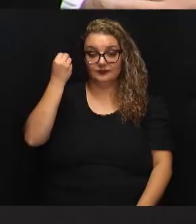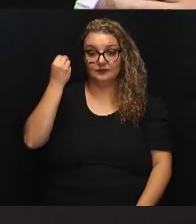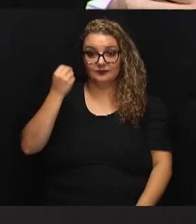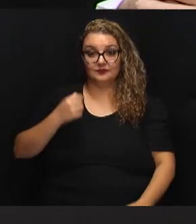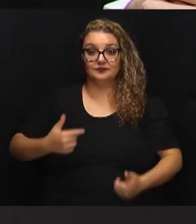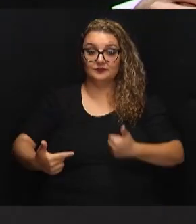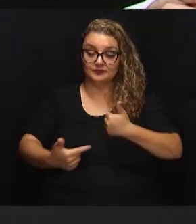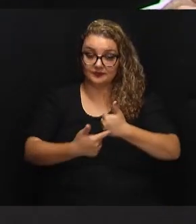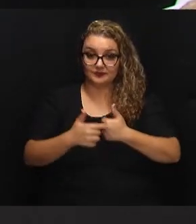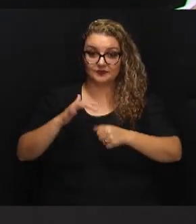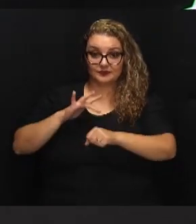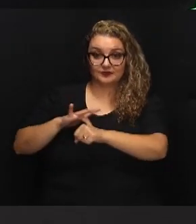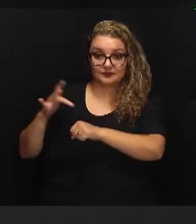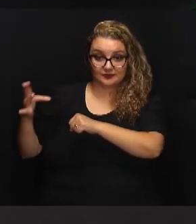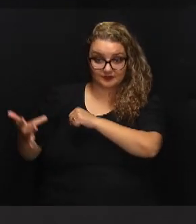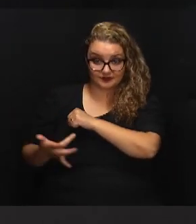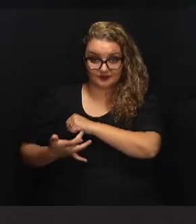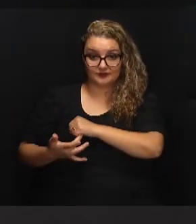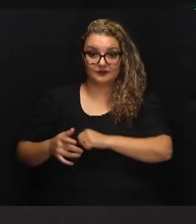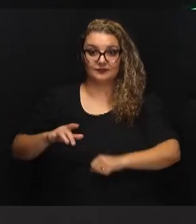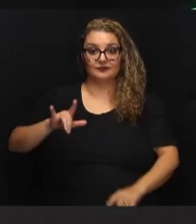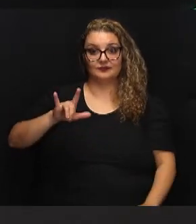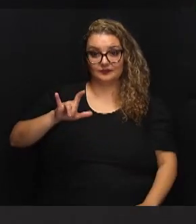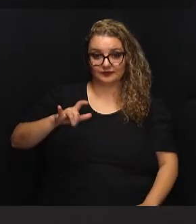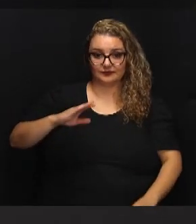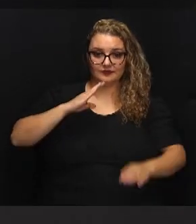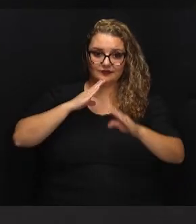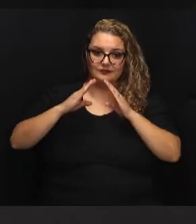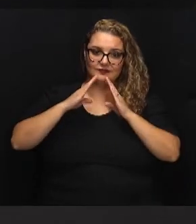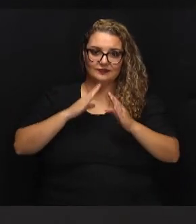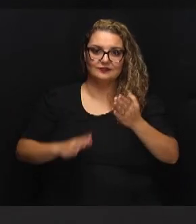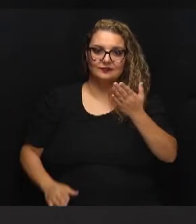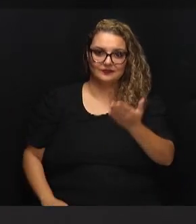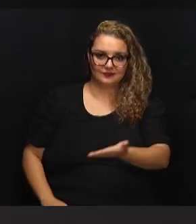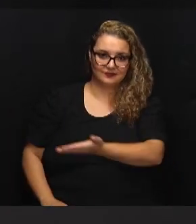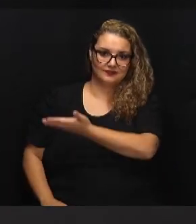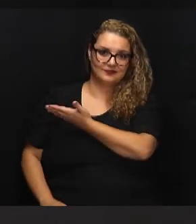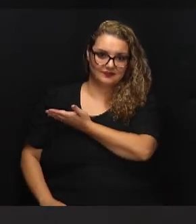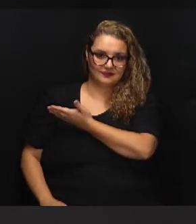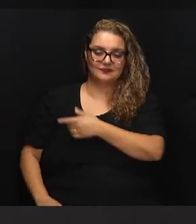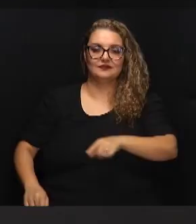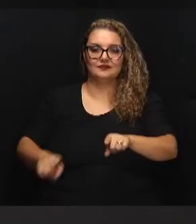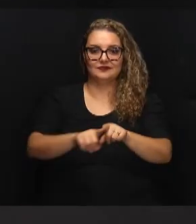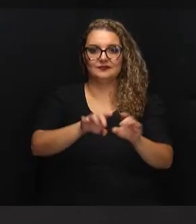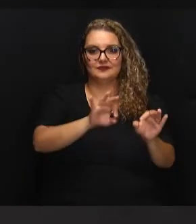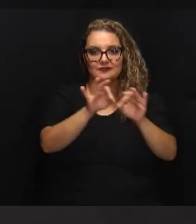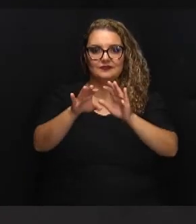redes sociais, no Instagram e no Facebook TV Câmara Campinas e também de acompanhar toda a nossa